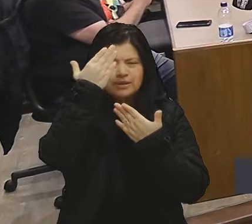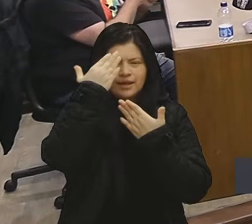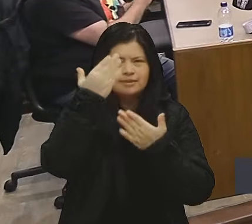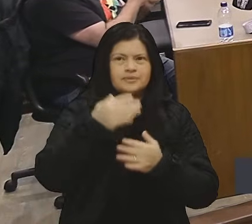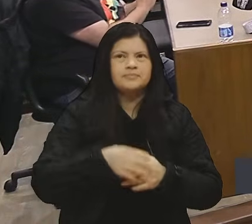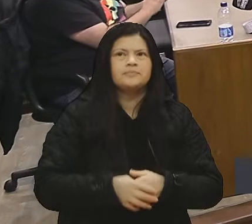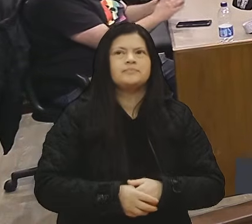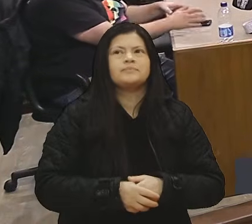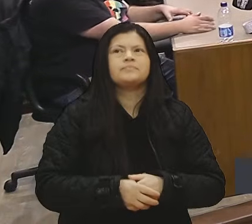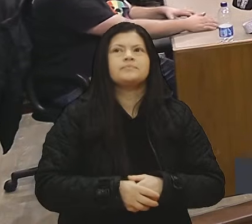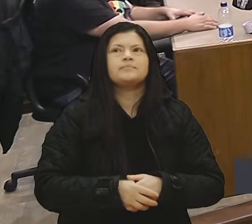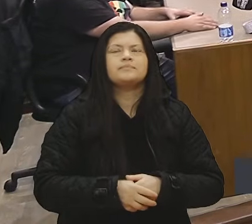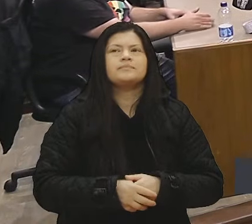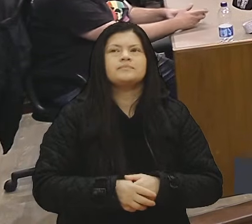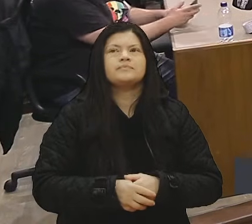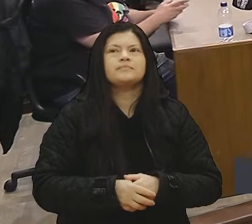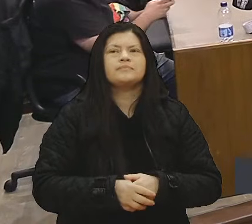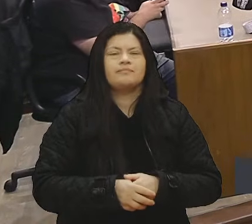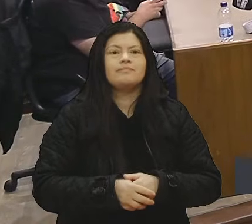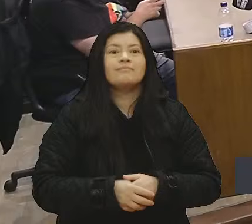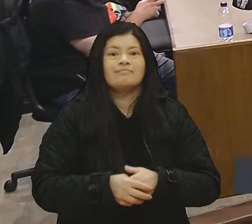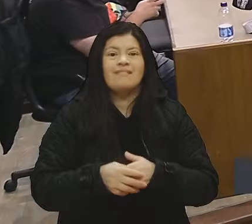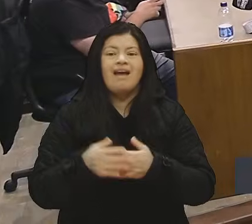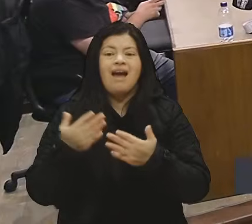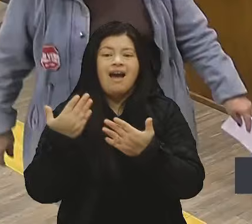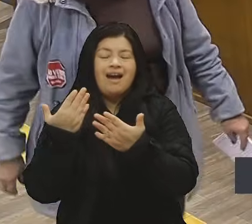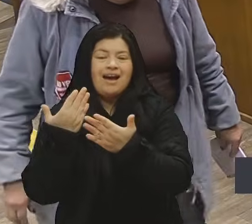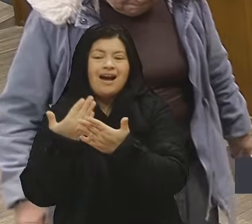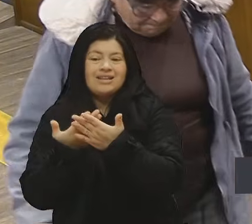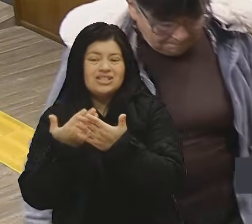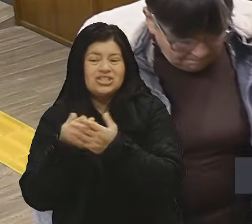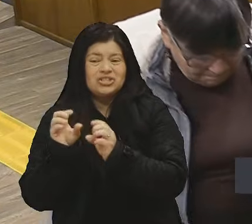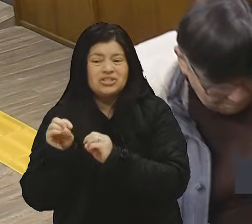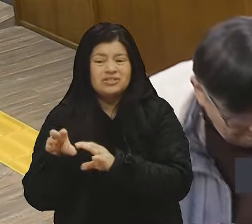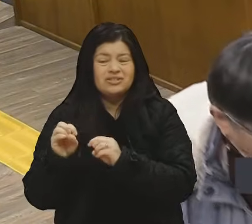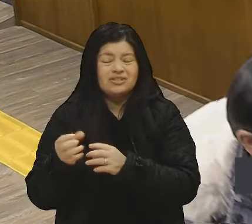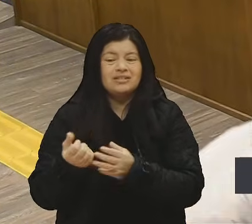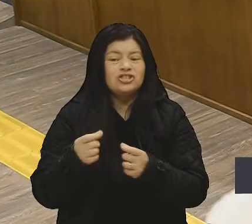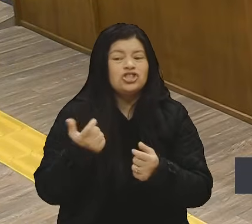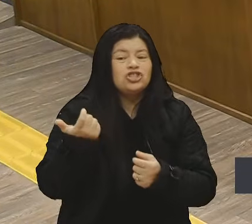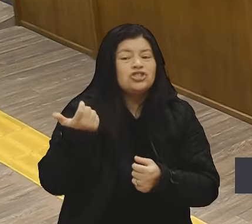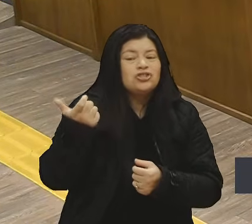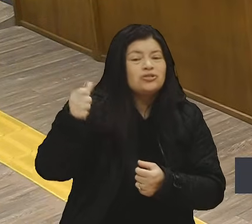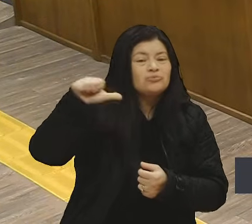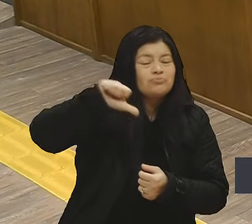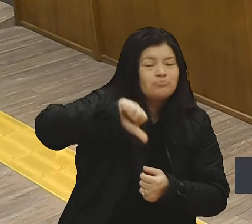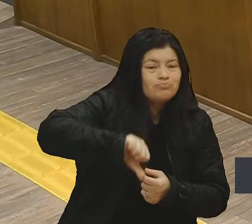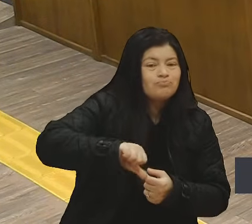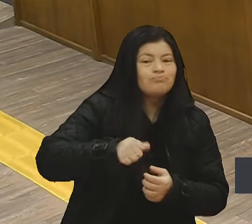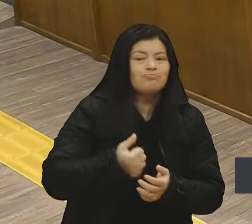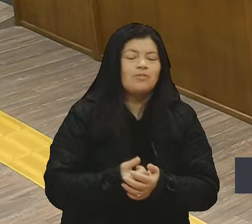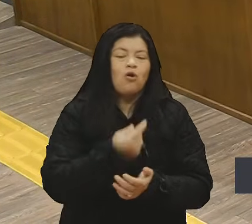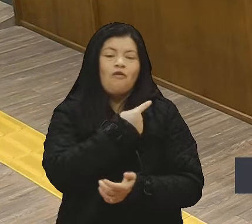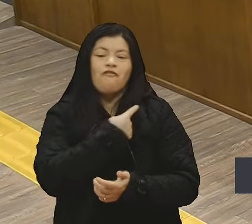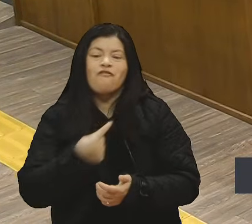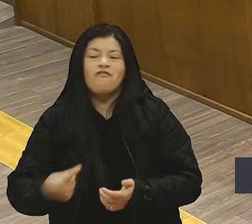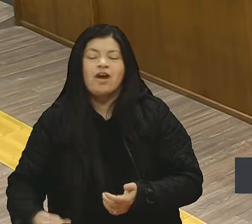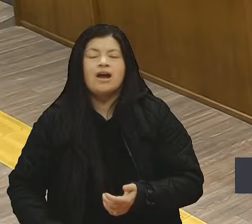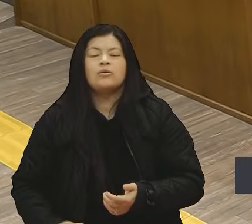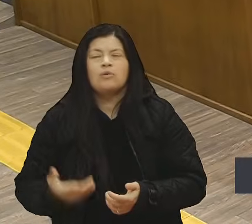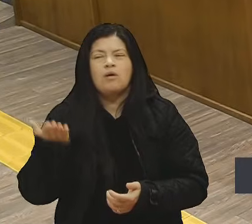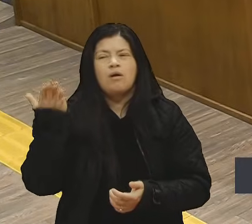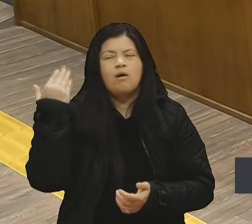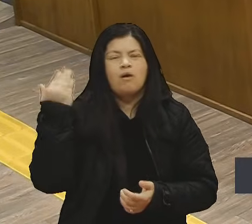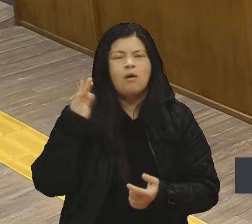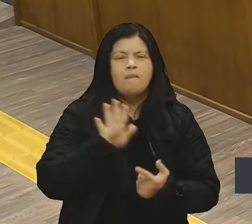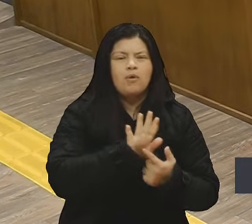Obrigado, prof. Helenir. Mais uma vez, a educação sendo vanguarda, na medida que o governo anuncia, há pouco tempo atrás, anunciou